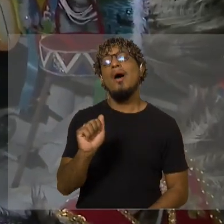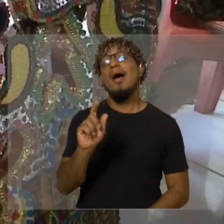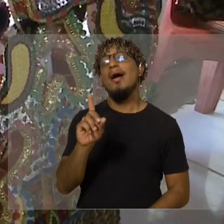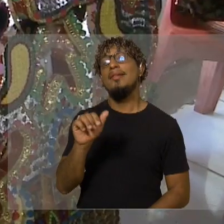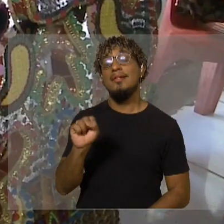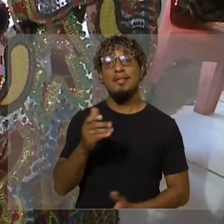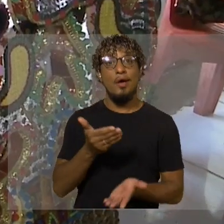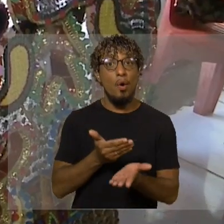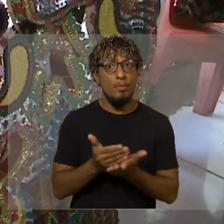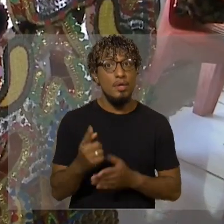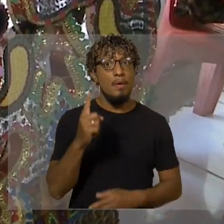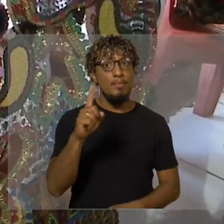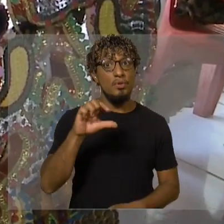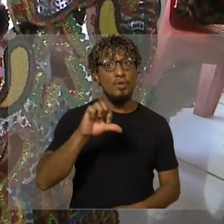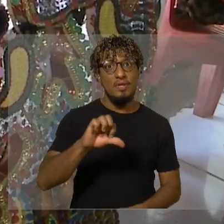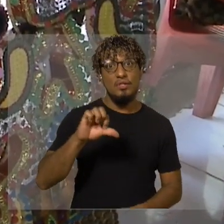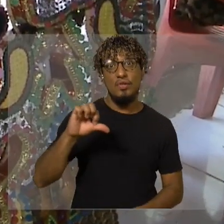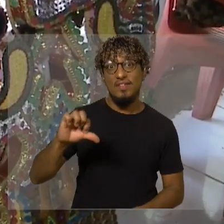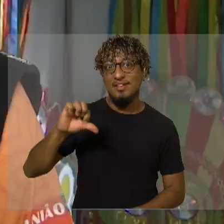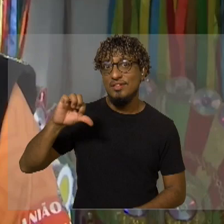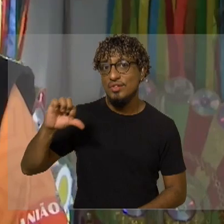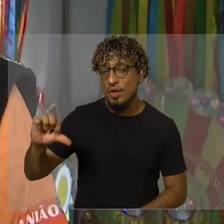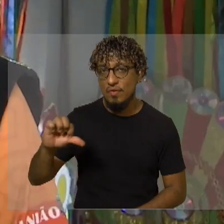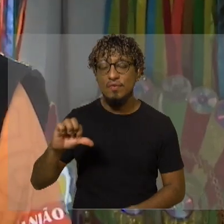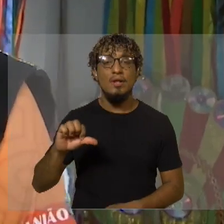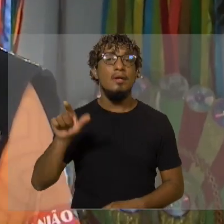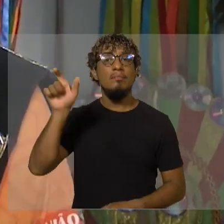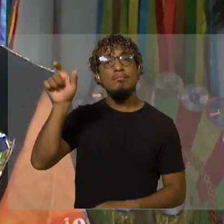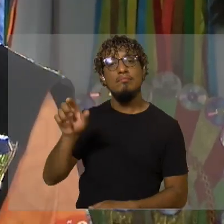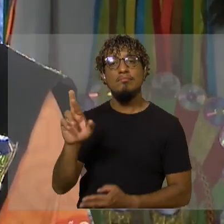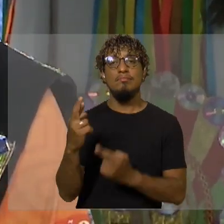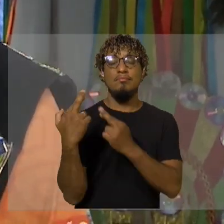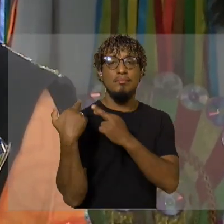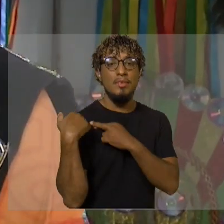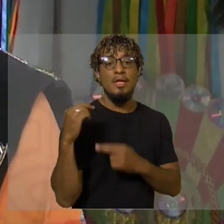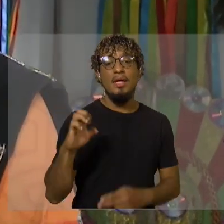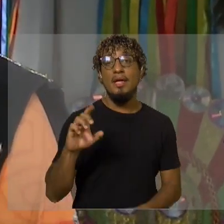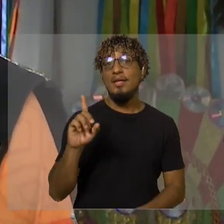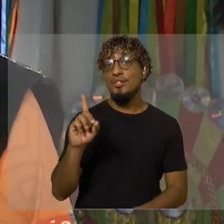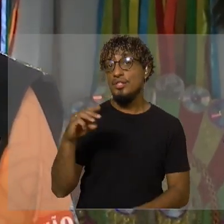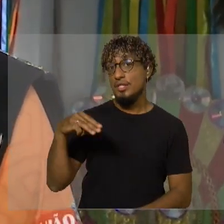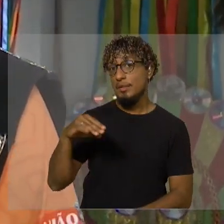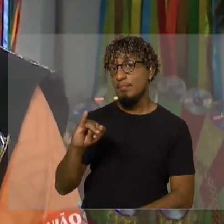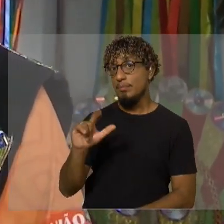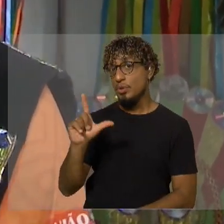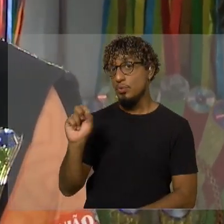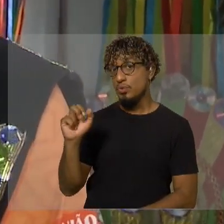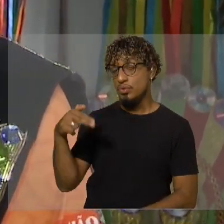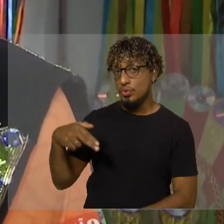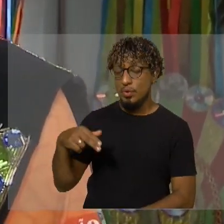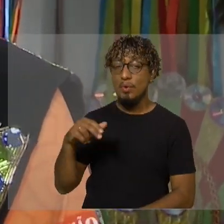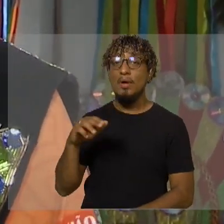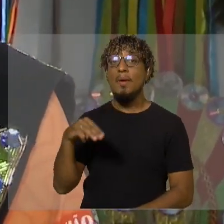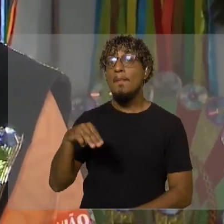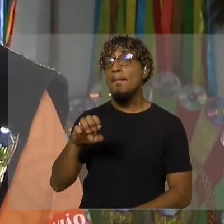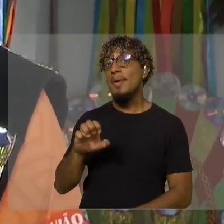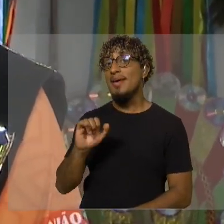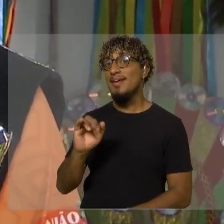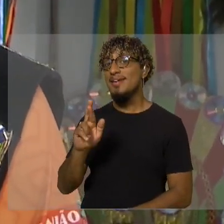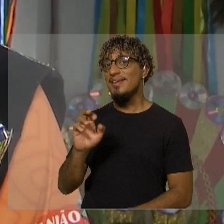em 1999, na mão de seu Edmilson Meirelles, lá no Jardim América.